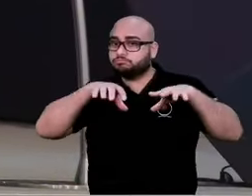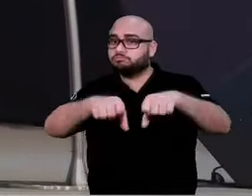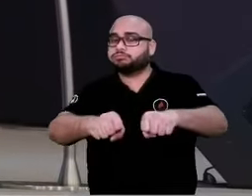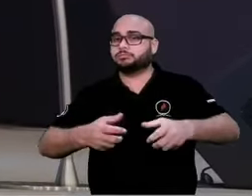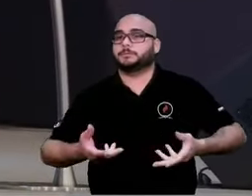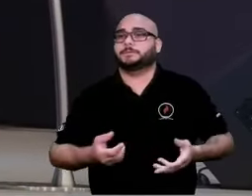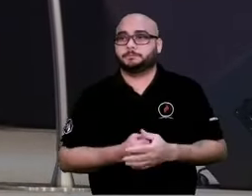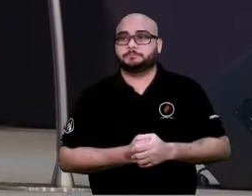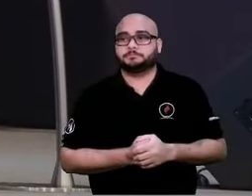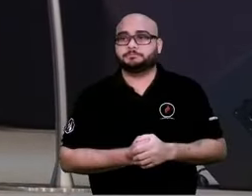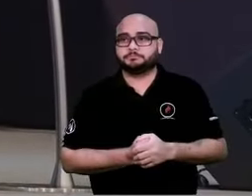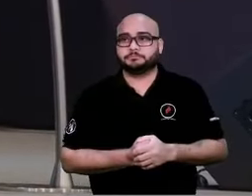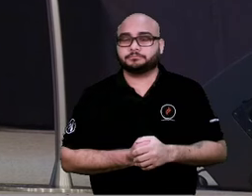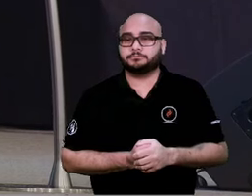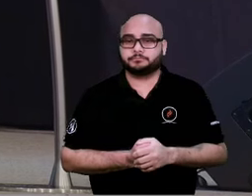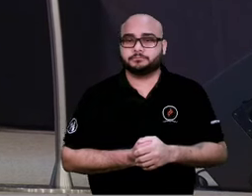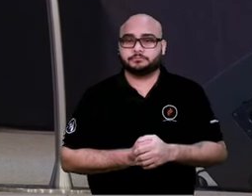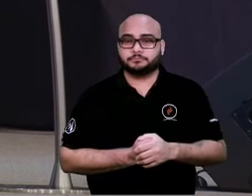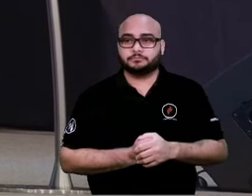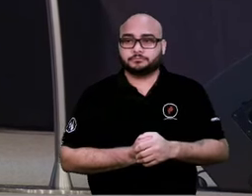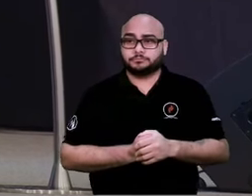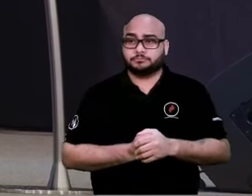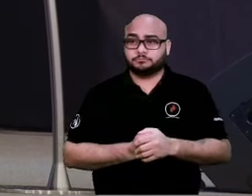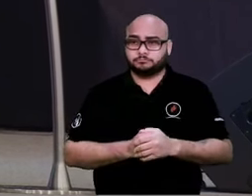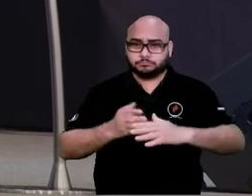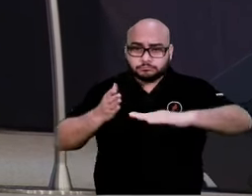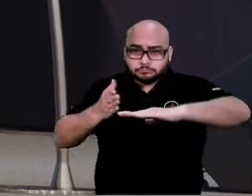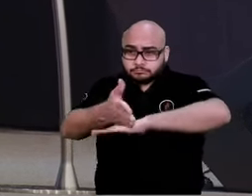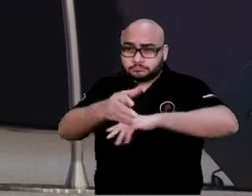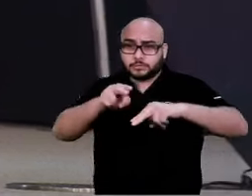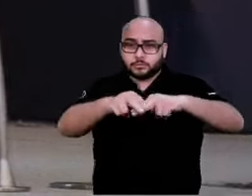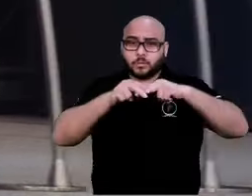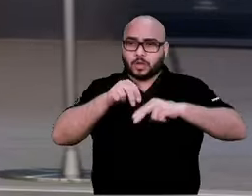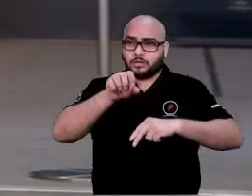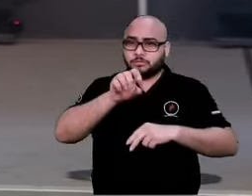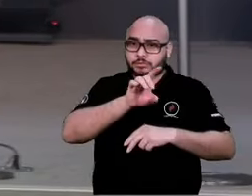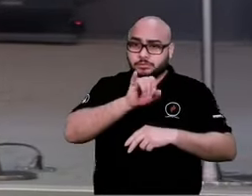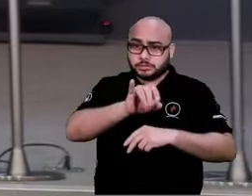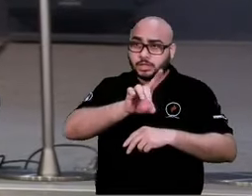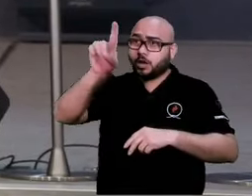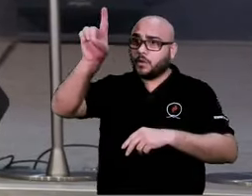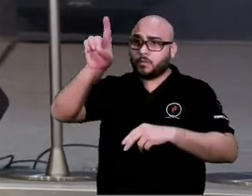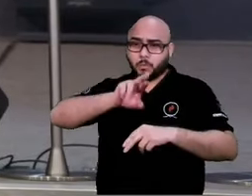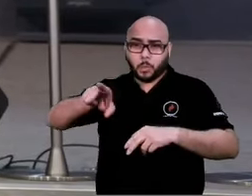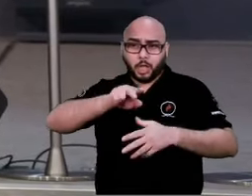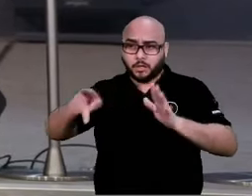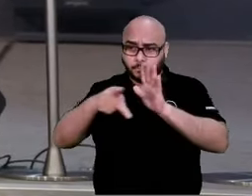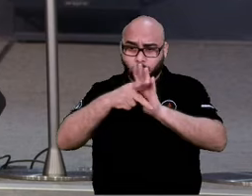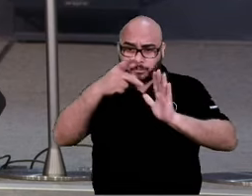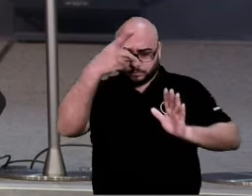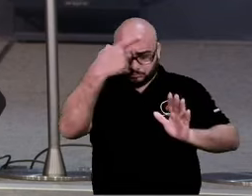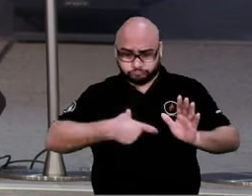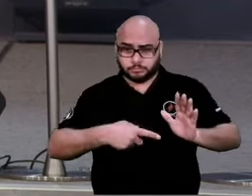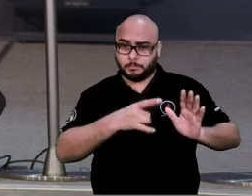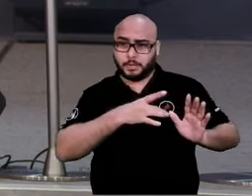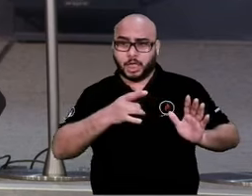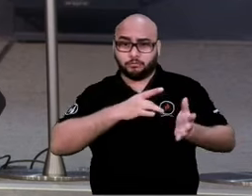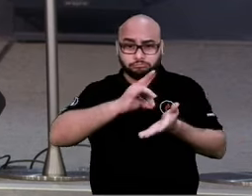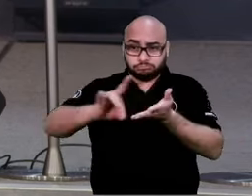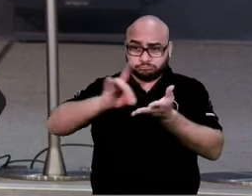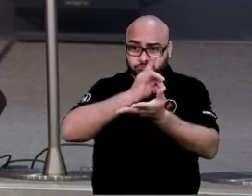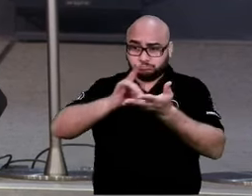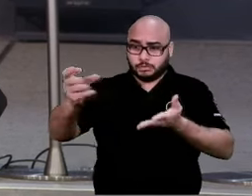Roboão? Porque ama a Deus? Não, por causa de Sisaque. Está indo para a terra santa. Por que, Roboão? Porque está se voltando para Deus?